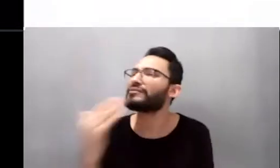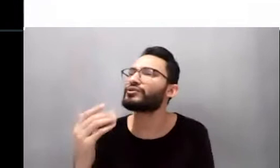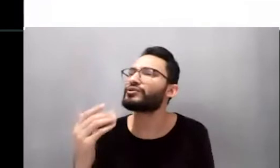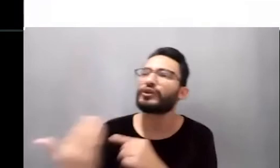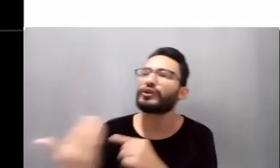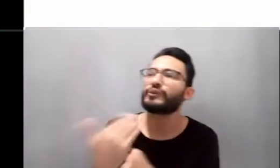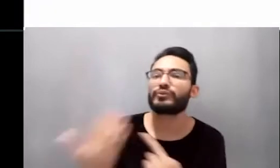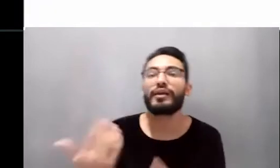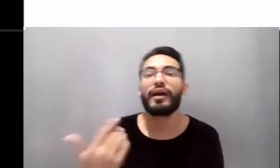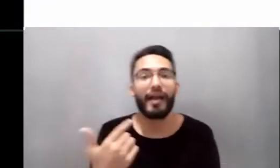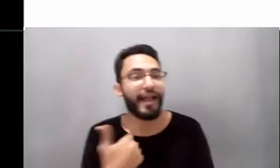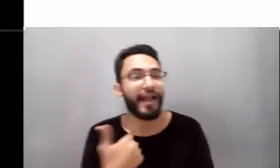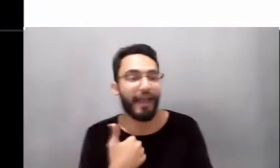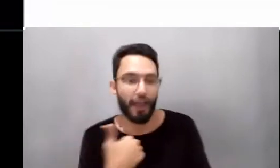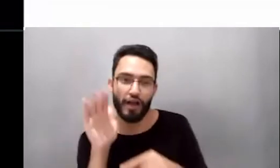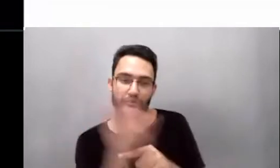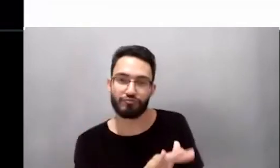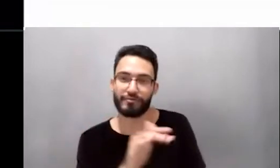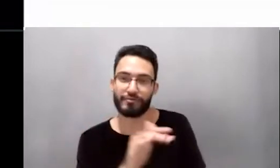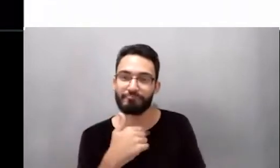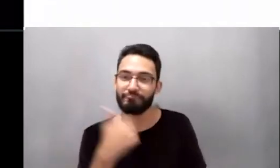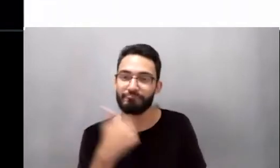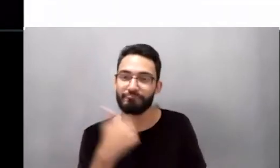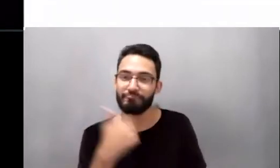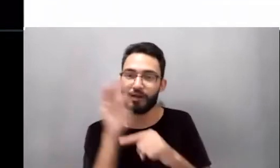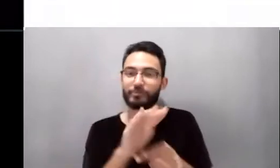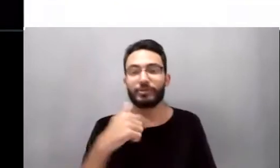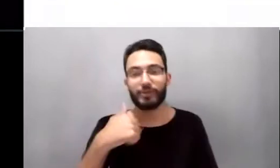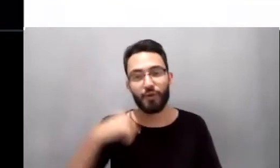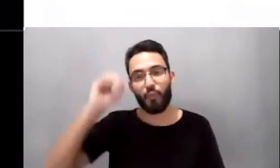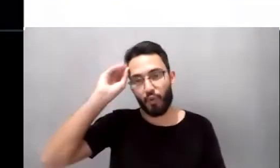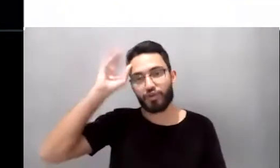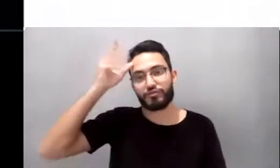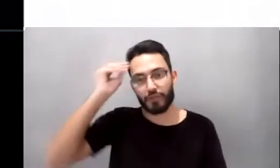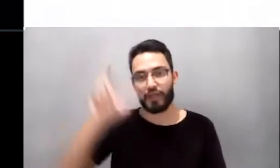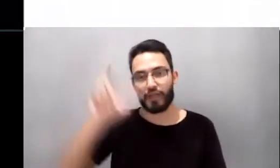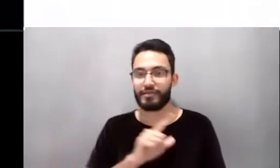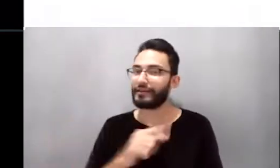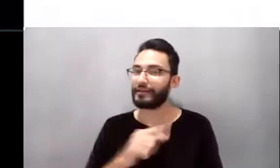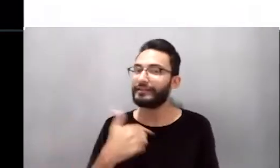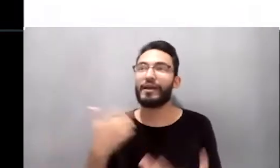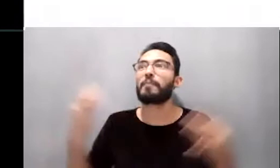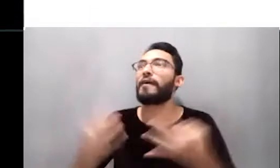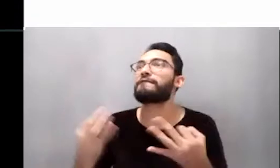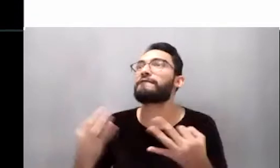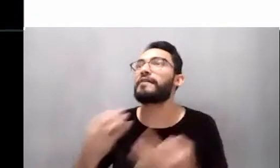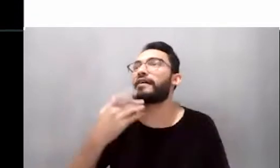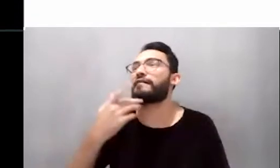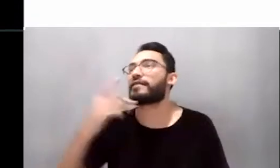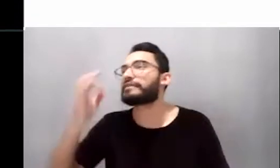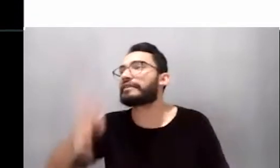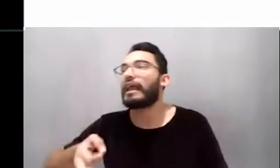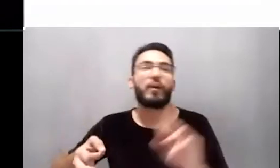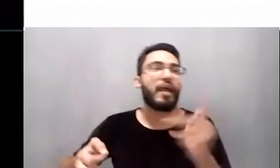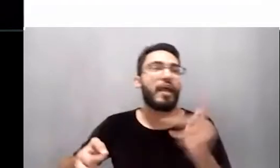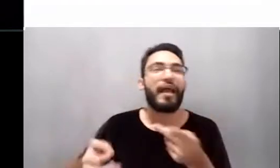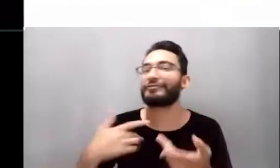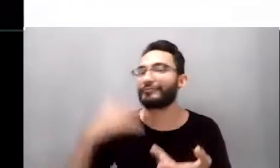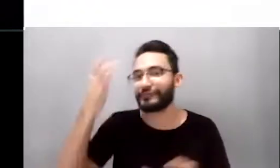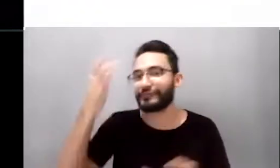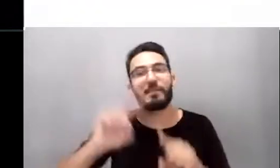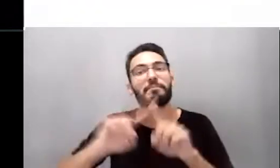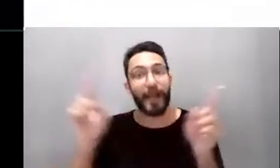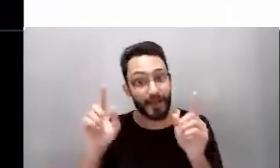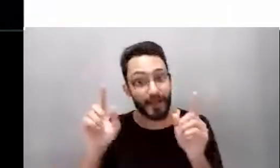eu ajudei, né? Com o conhecimento que eu tinha, também não faço ideia se eu falei certo, se eu falei errado, mas aconteceu. E